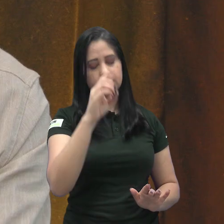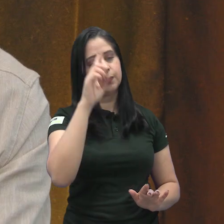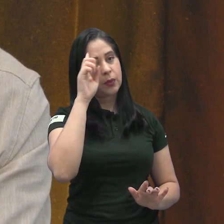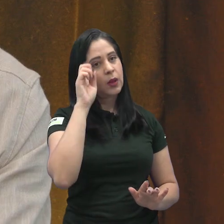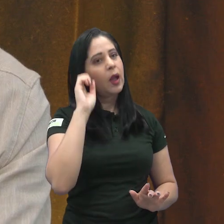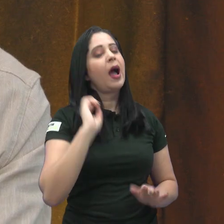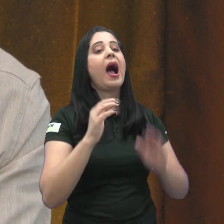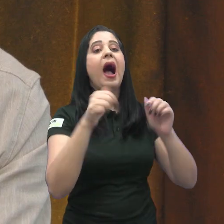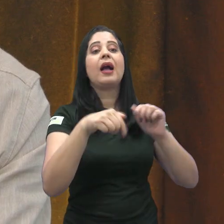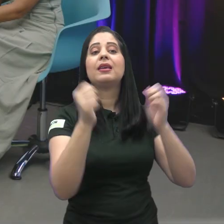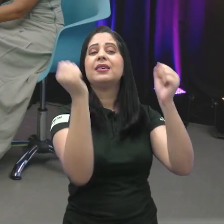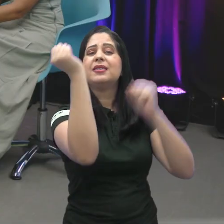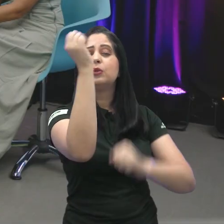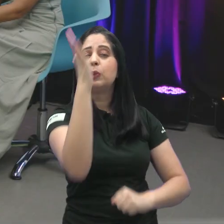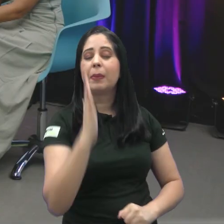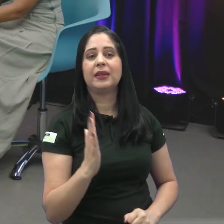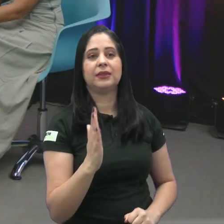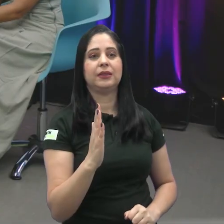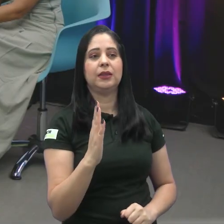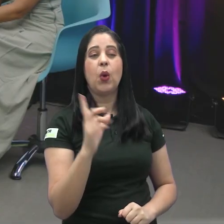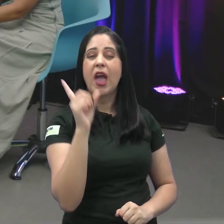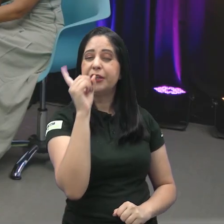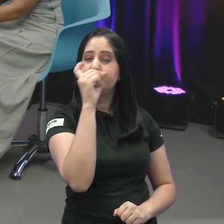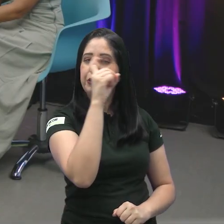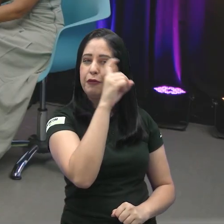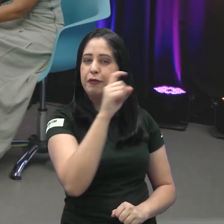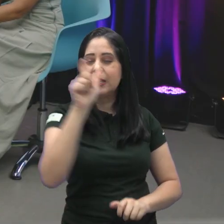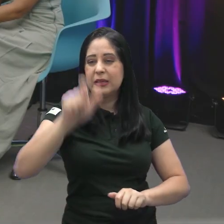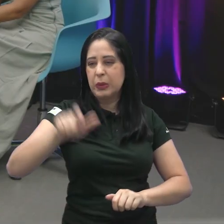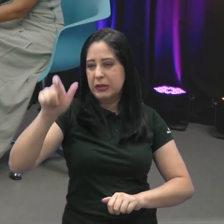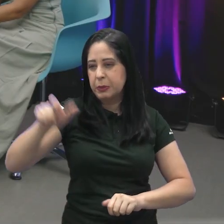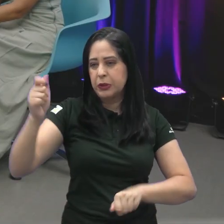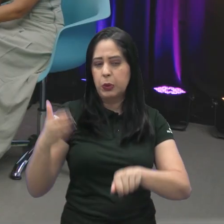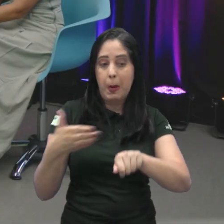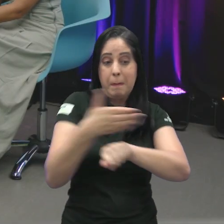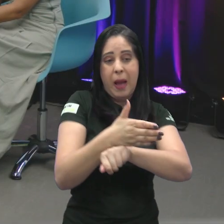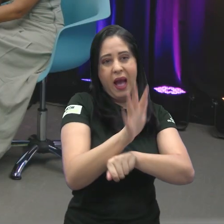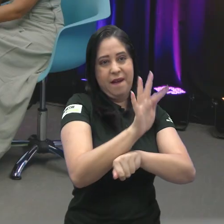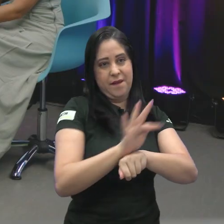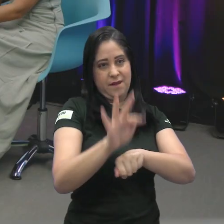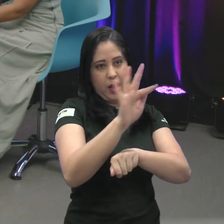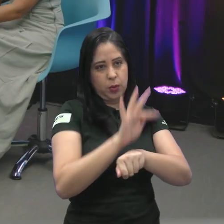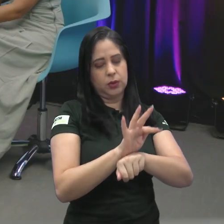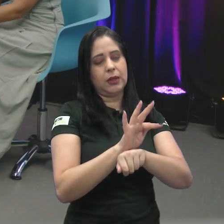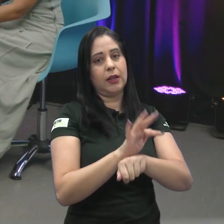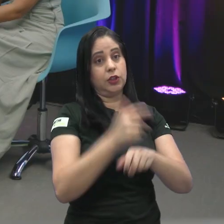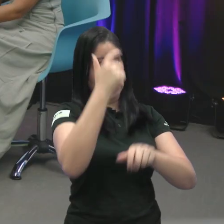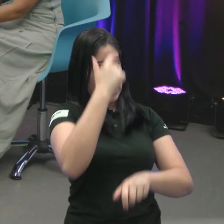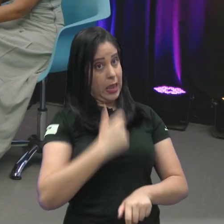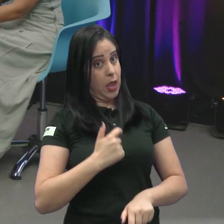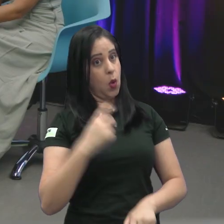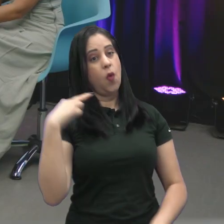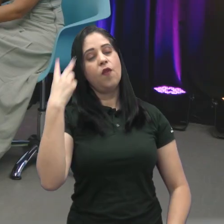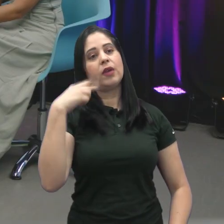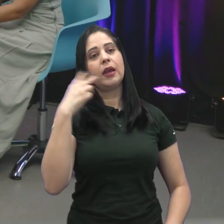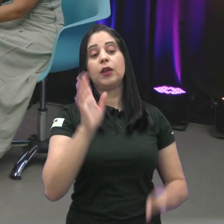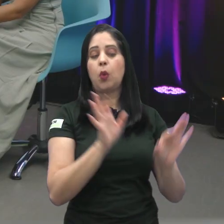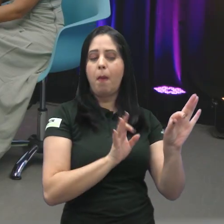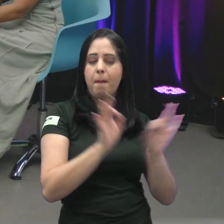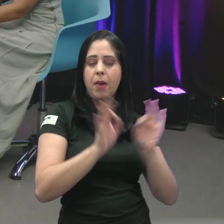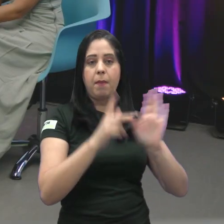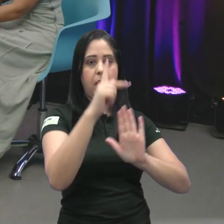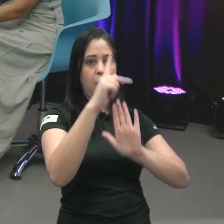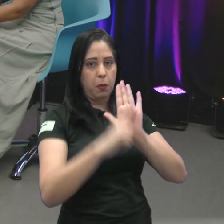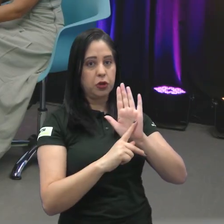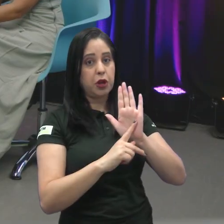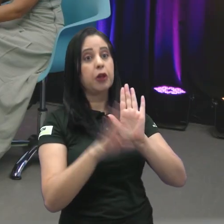as pessoas conseguirem se formar, fazer uma faculdade, é muito difícil, que é muito caro, né? E eu, como